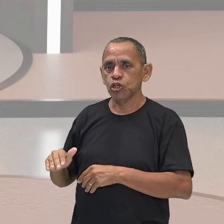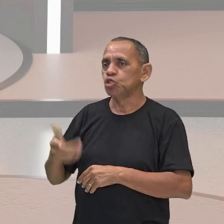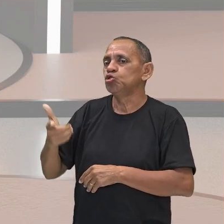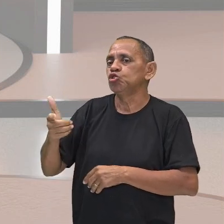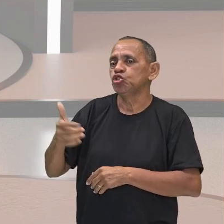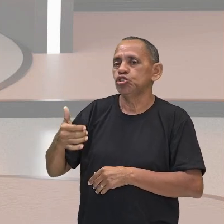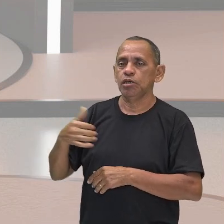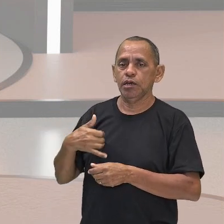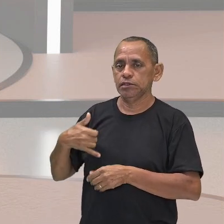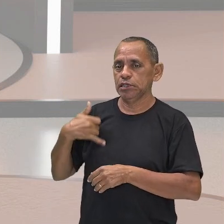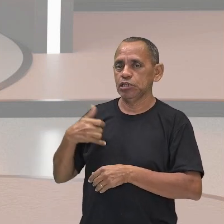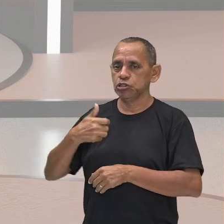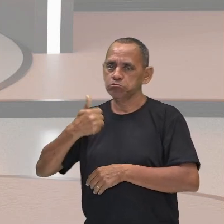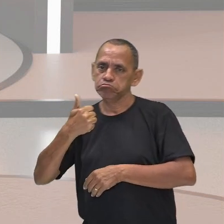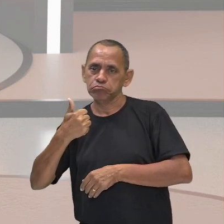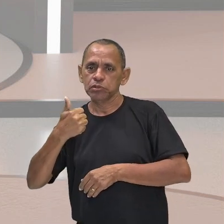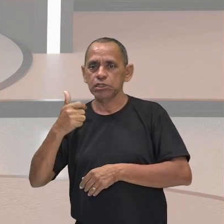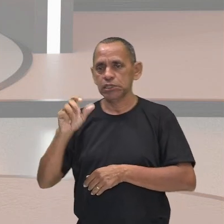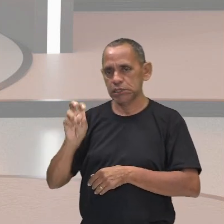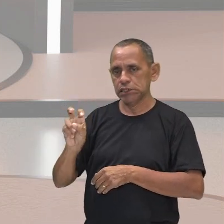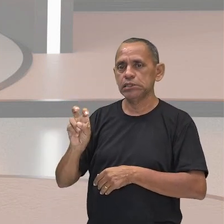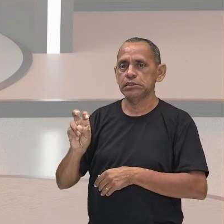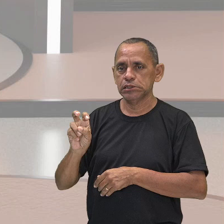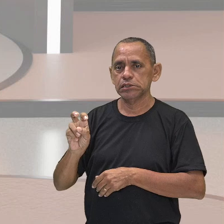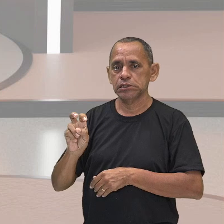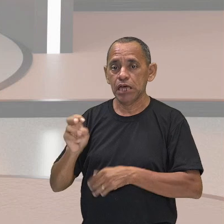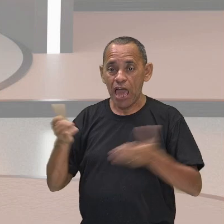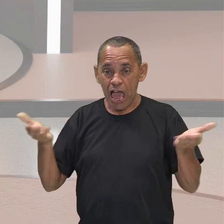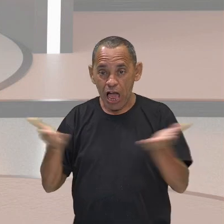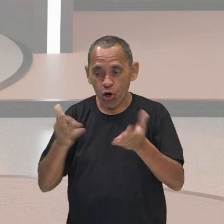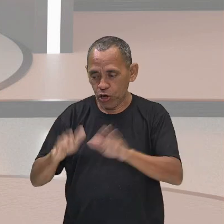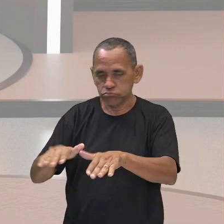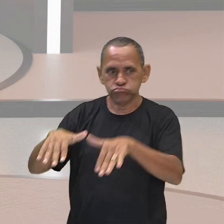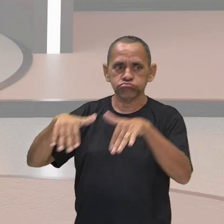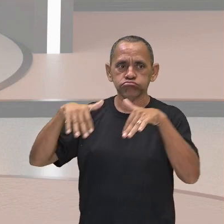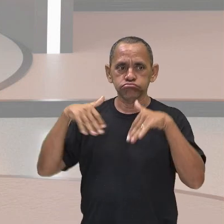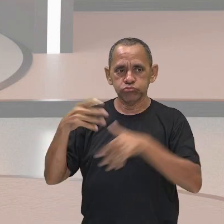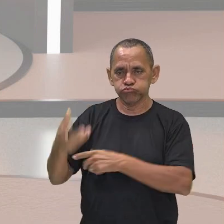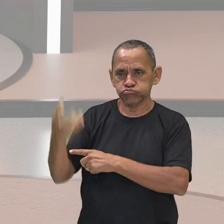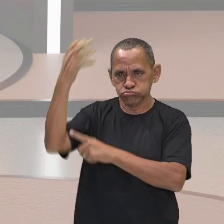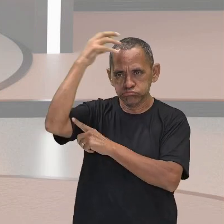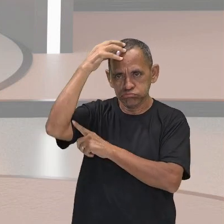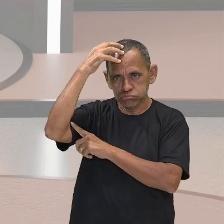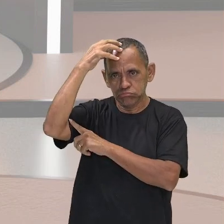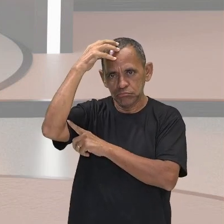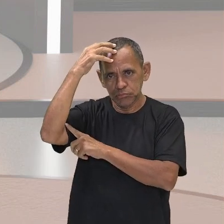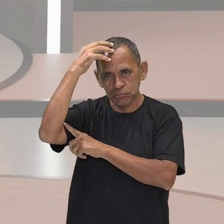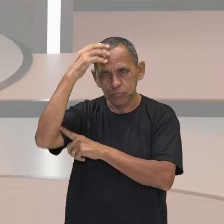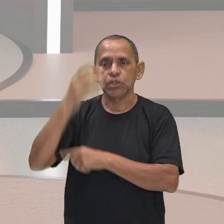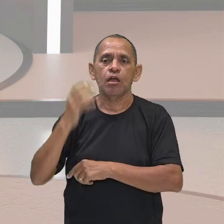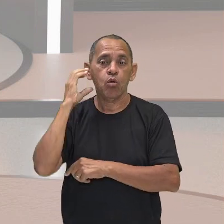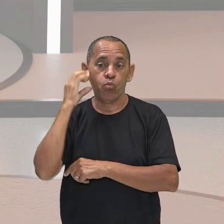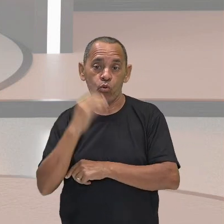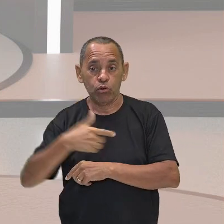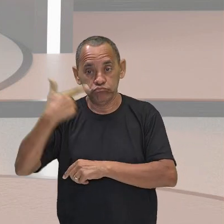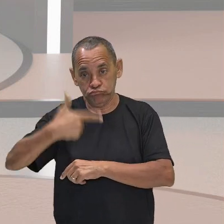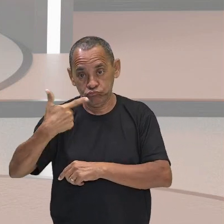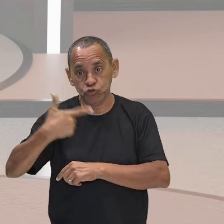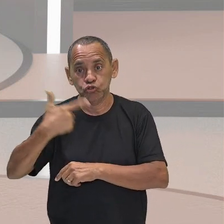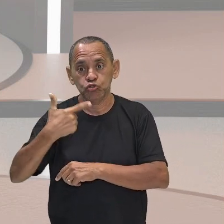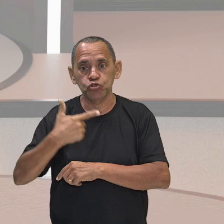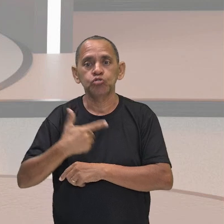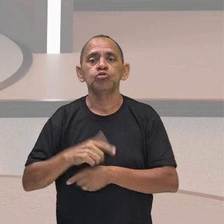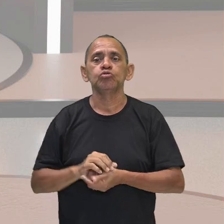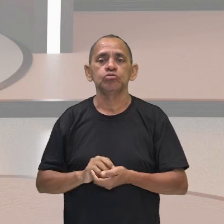anos, sendo aí empossado como Dom Pedro II e regendo o Segundo Império.